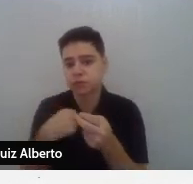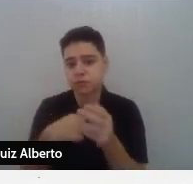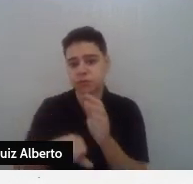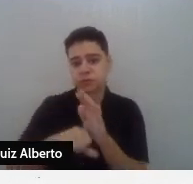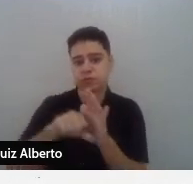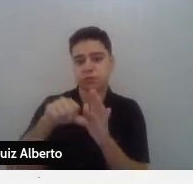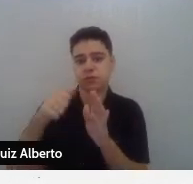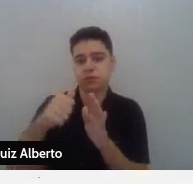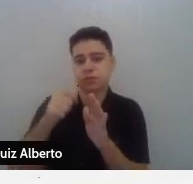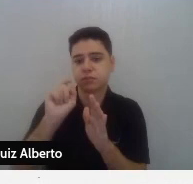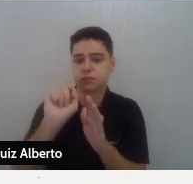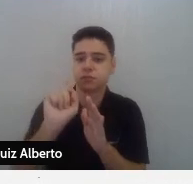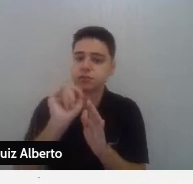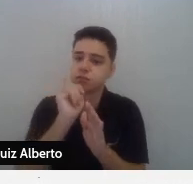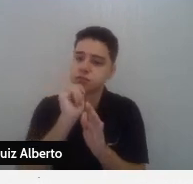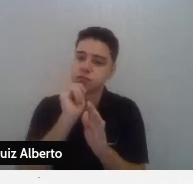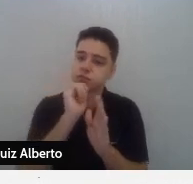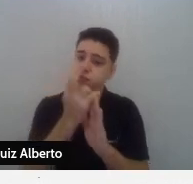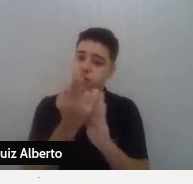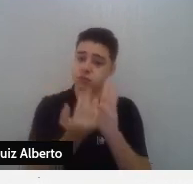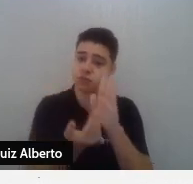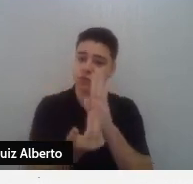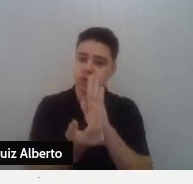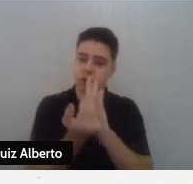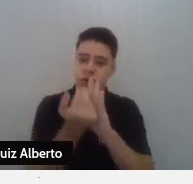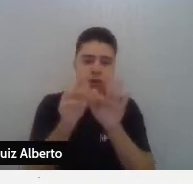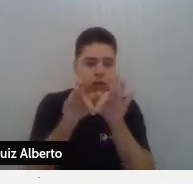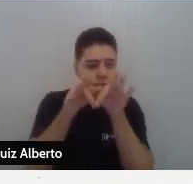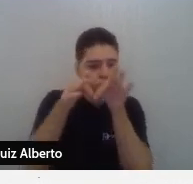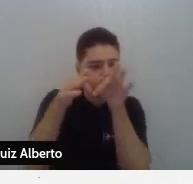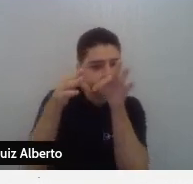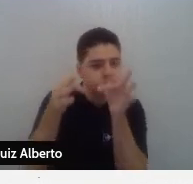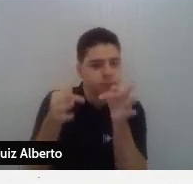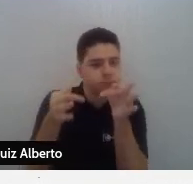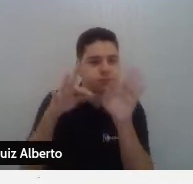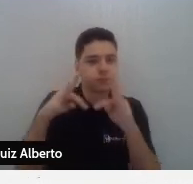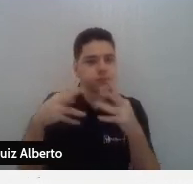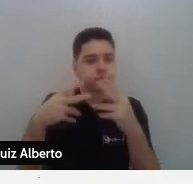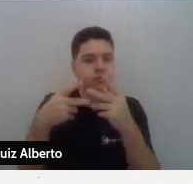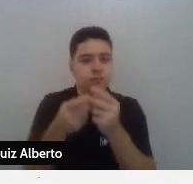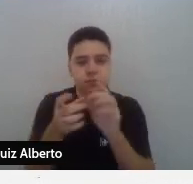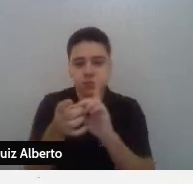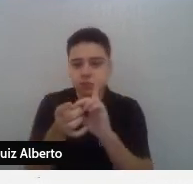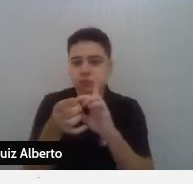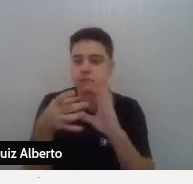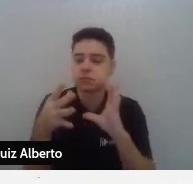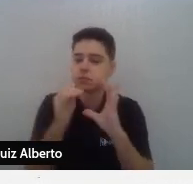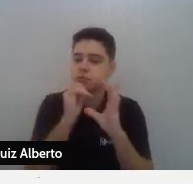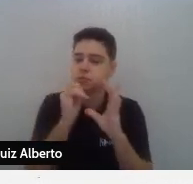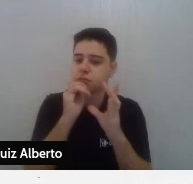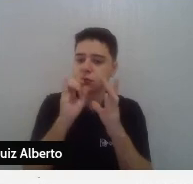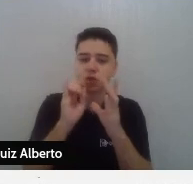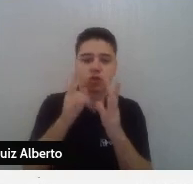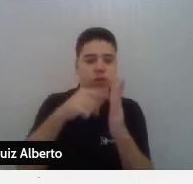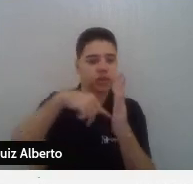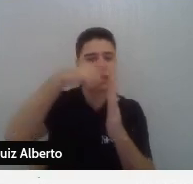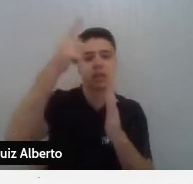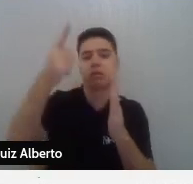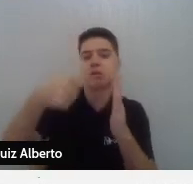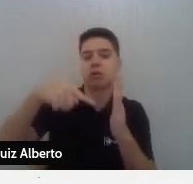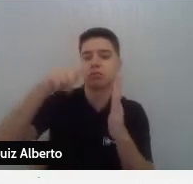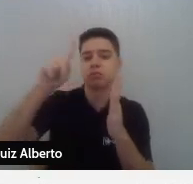seria fazer um desenho simples, né, de mais livre, só de linhas, sem